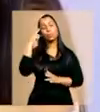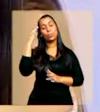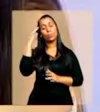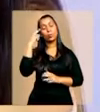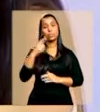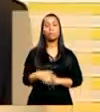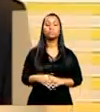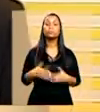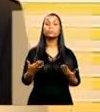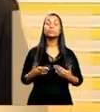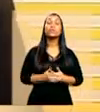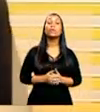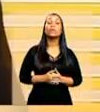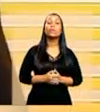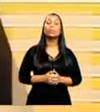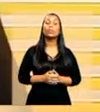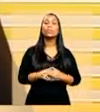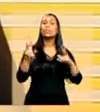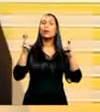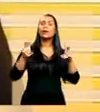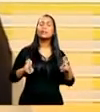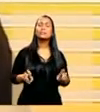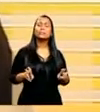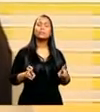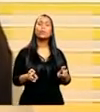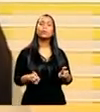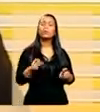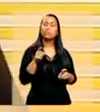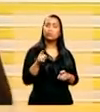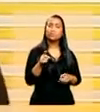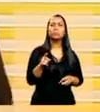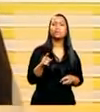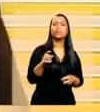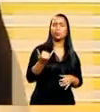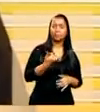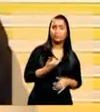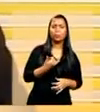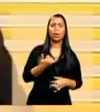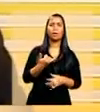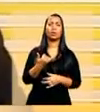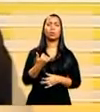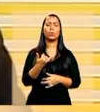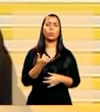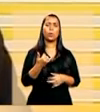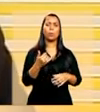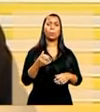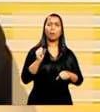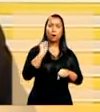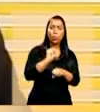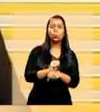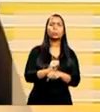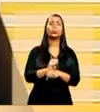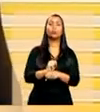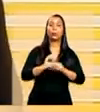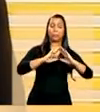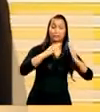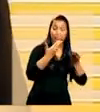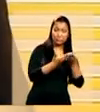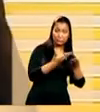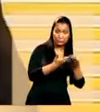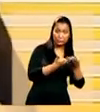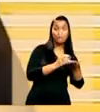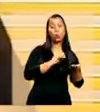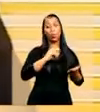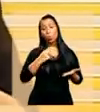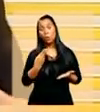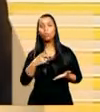descanso mental. Nessa hora, Thalia, a questão assim, vocês recomendam uma ruptura da sala de